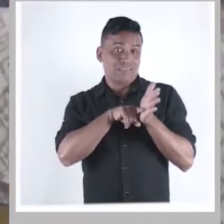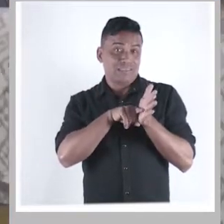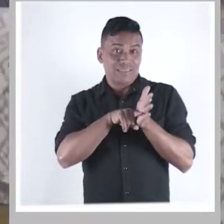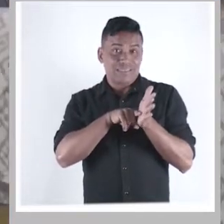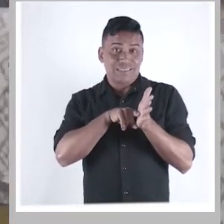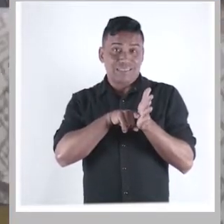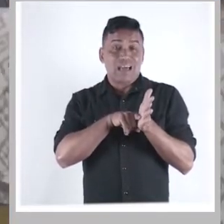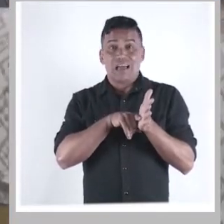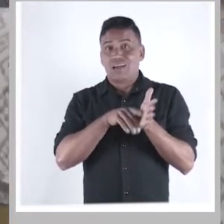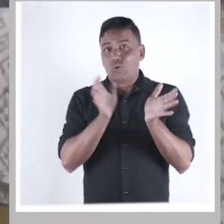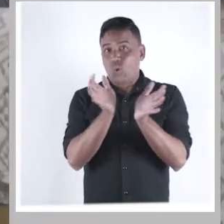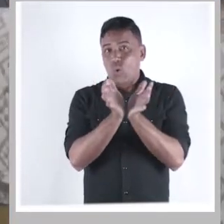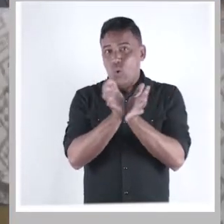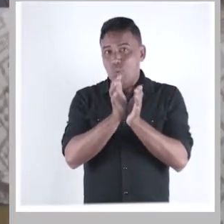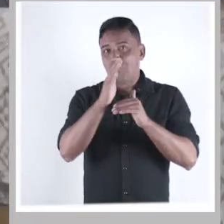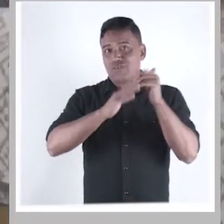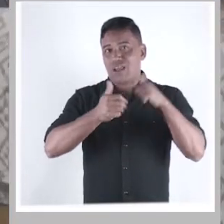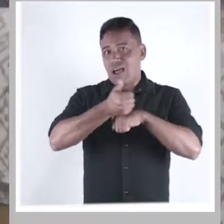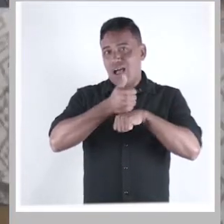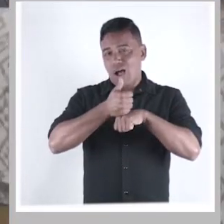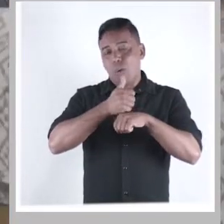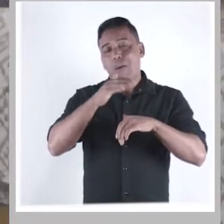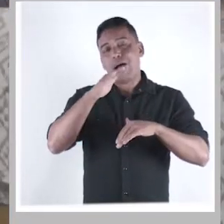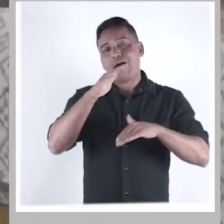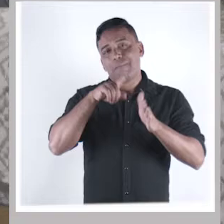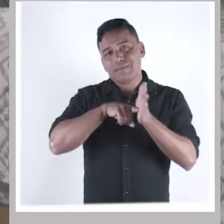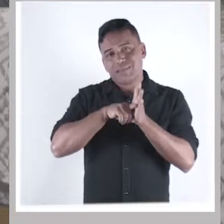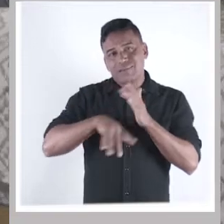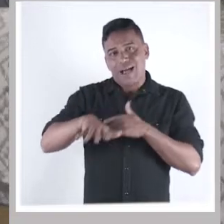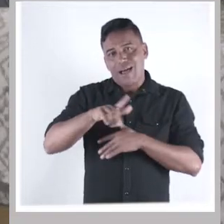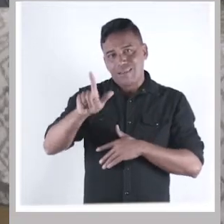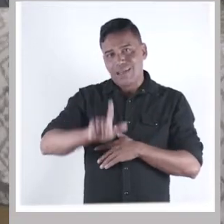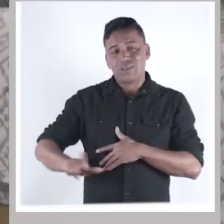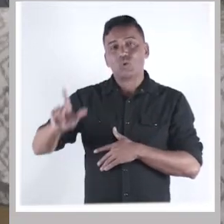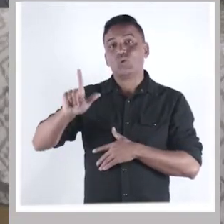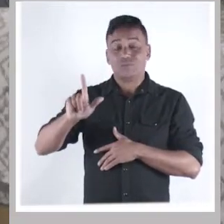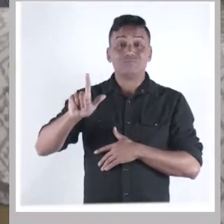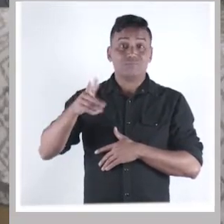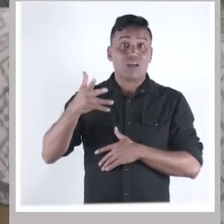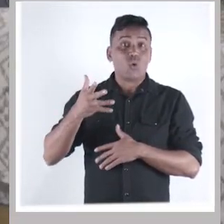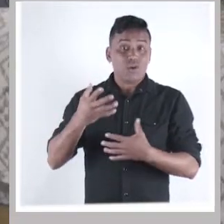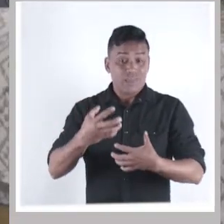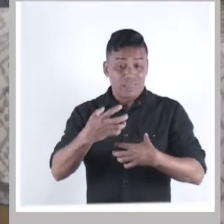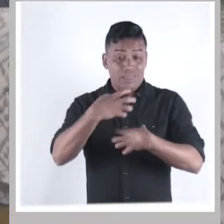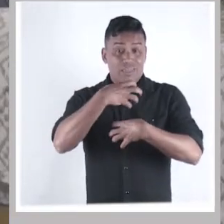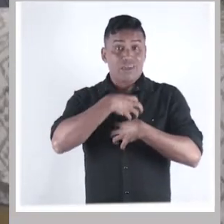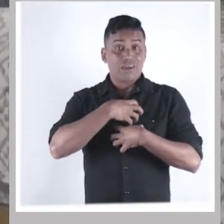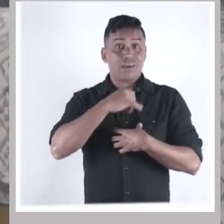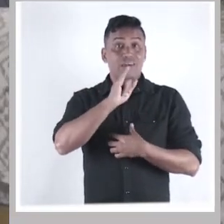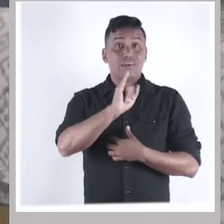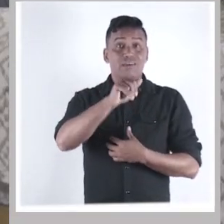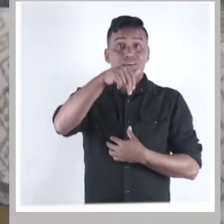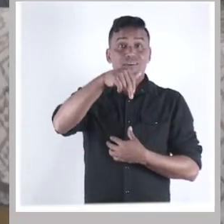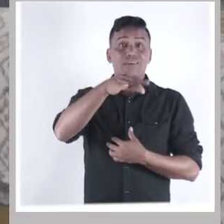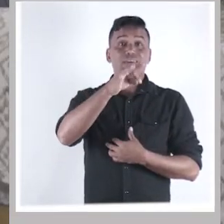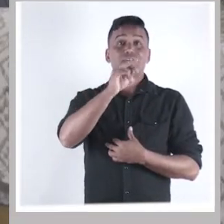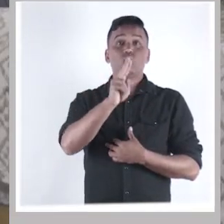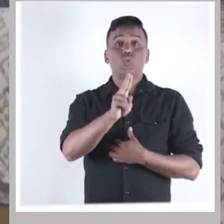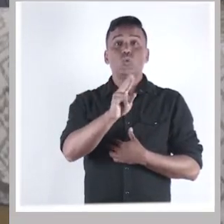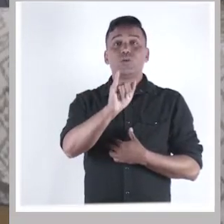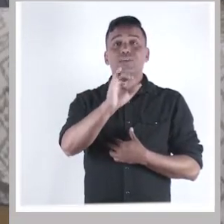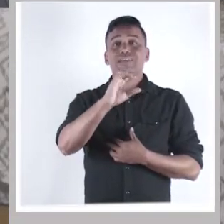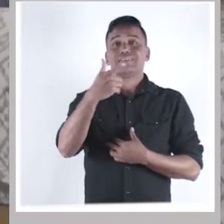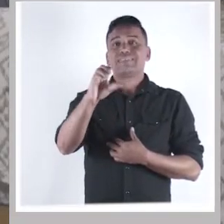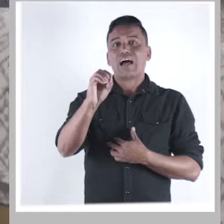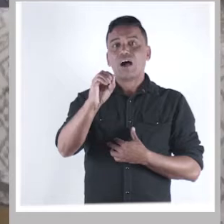os teóricos não concordem, mas eu acho que a intuição traz uma beleza muito grande para os